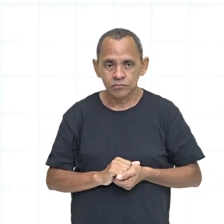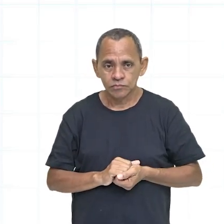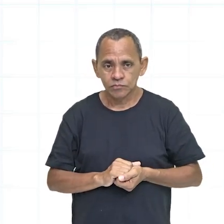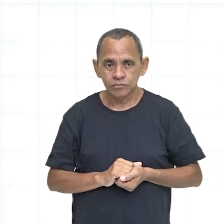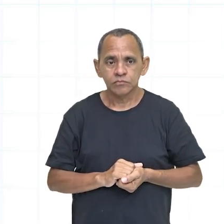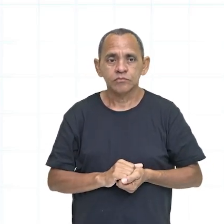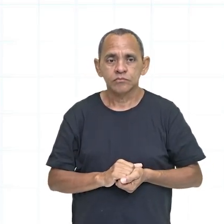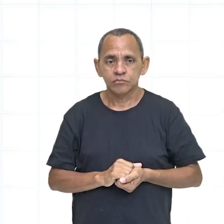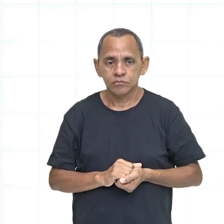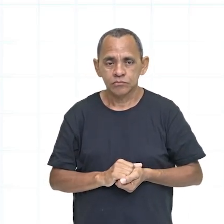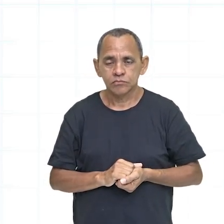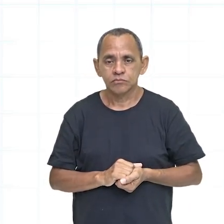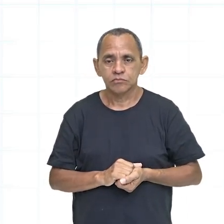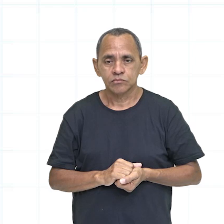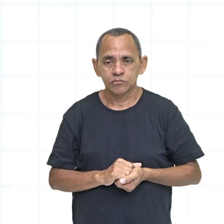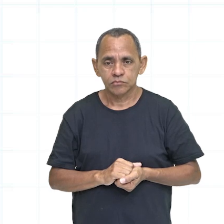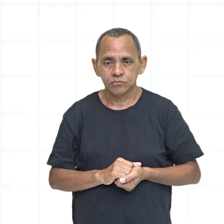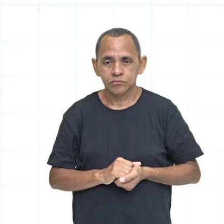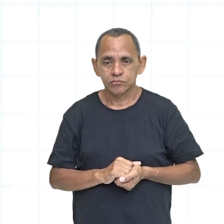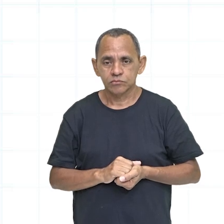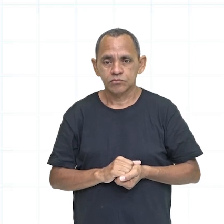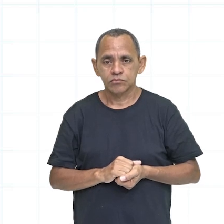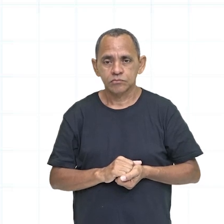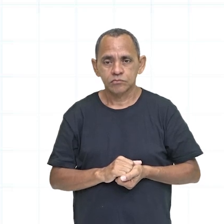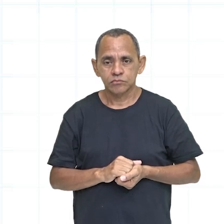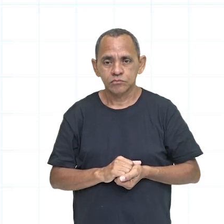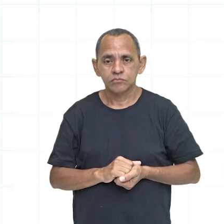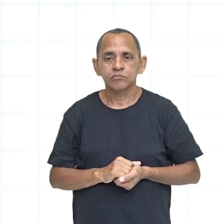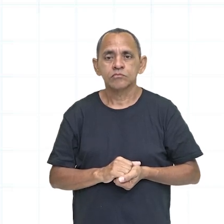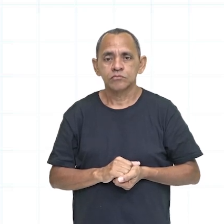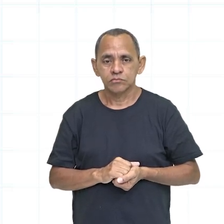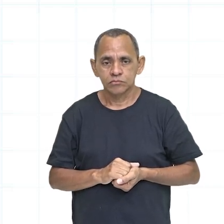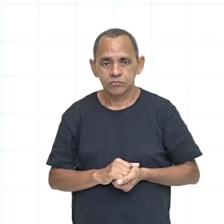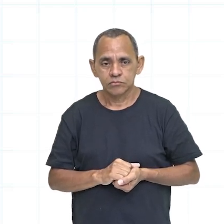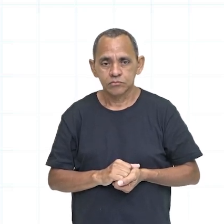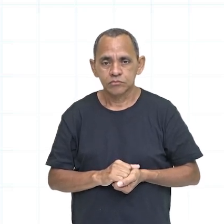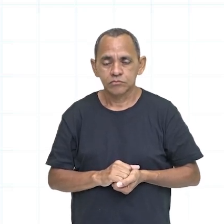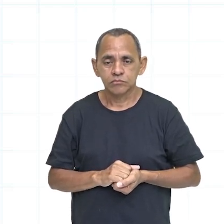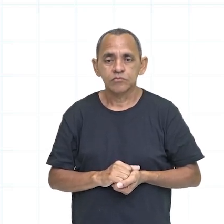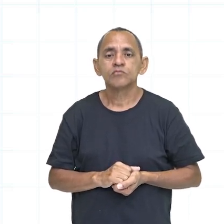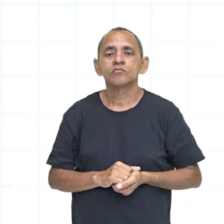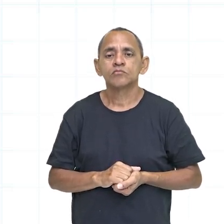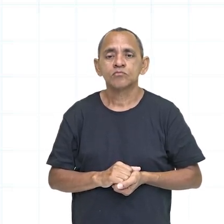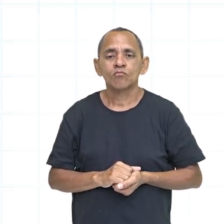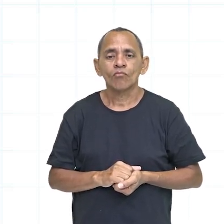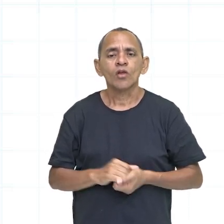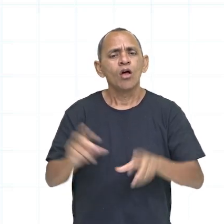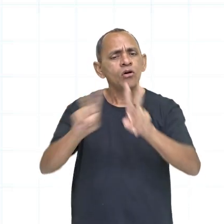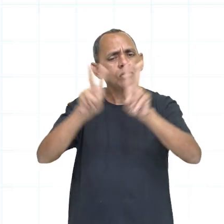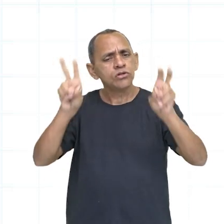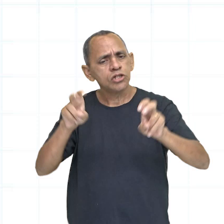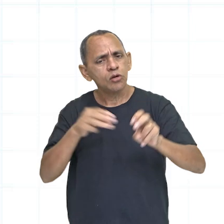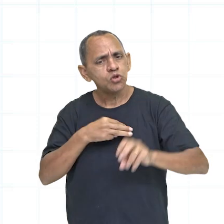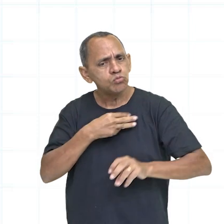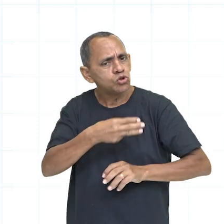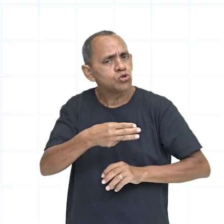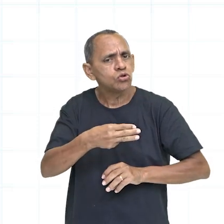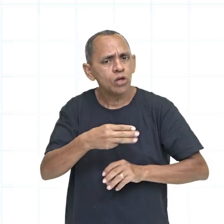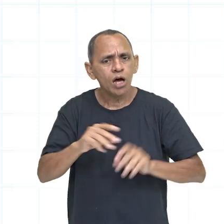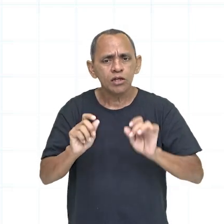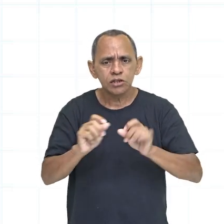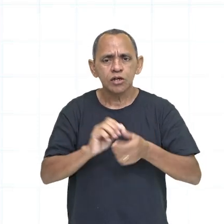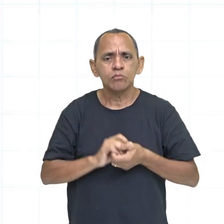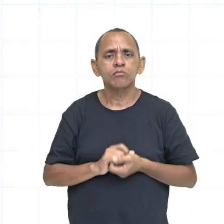Missionary activities. Lembra que eu falei sobre as questões missionárias dos cristãos? Nós temos lá, role of